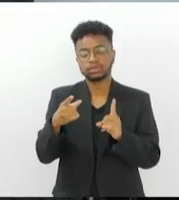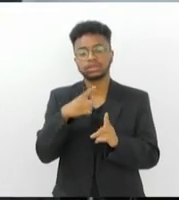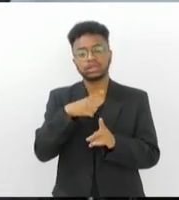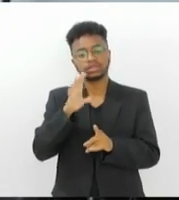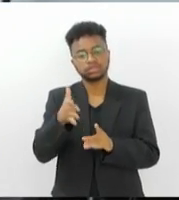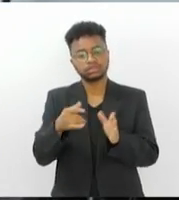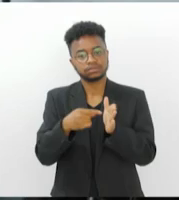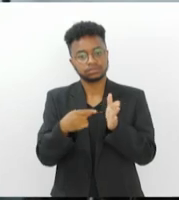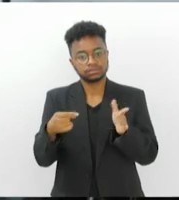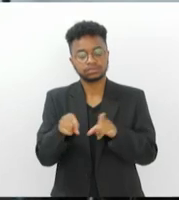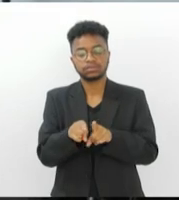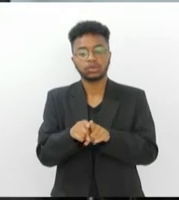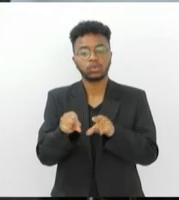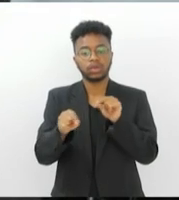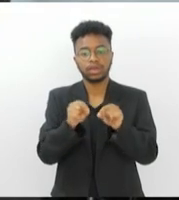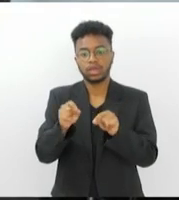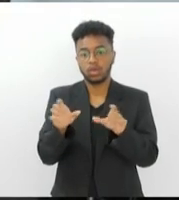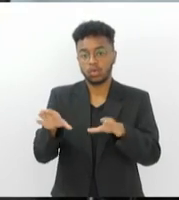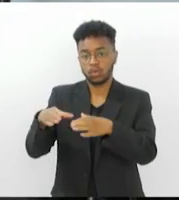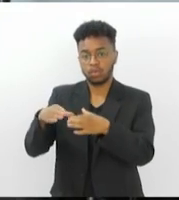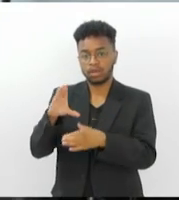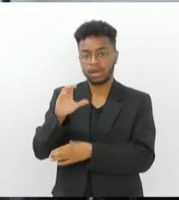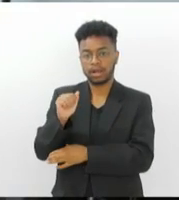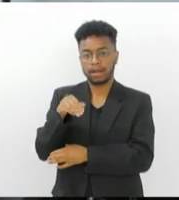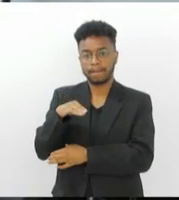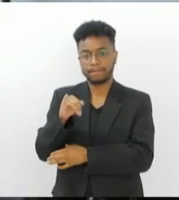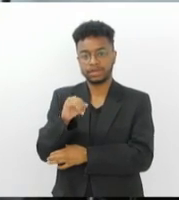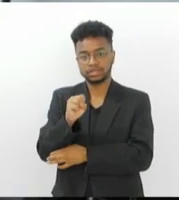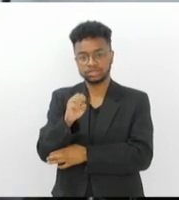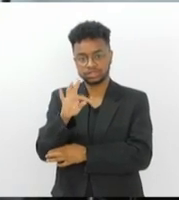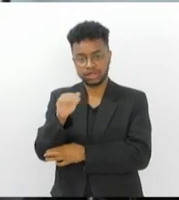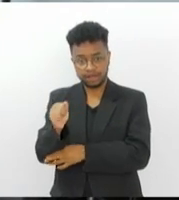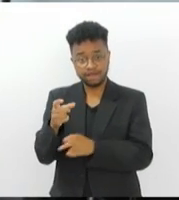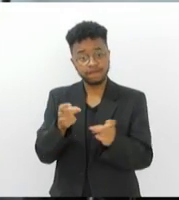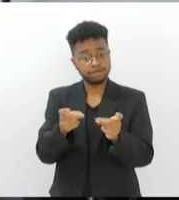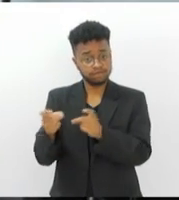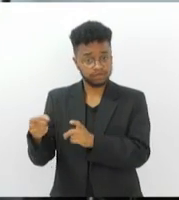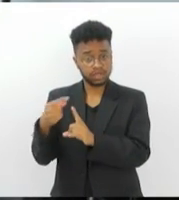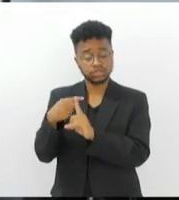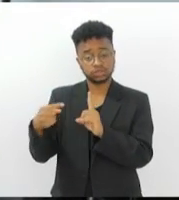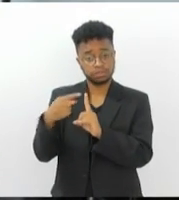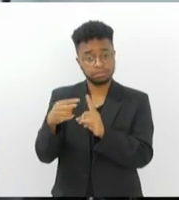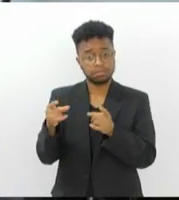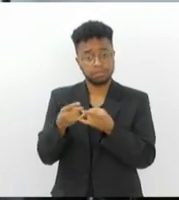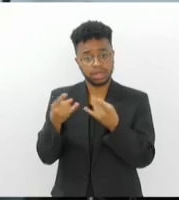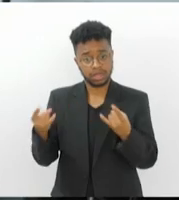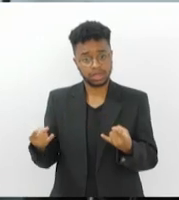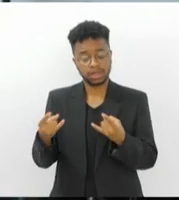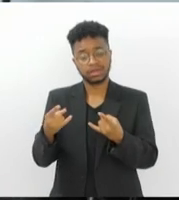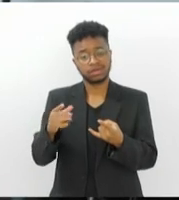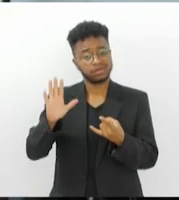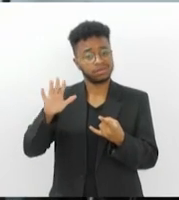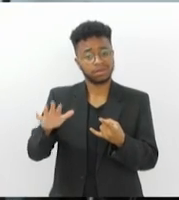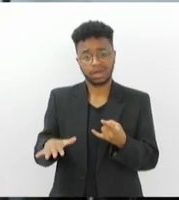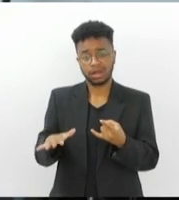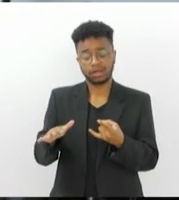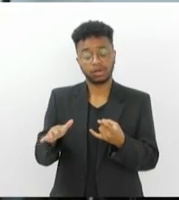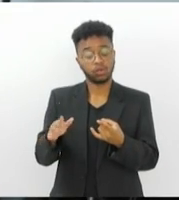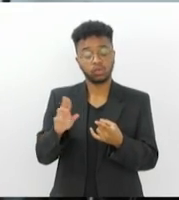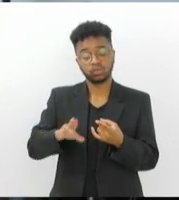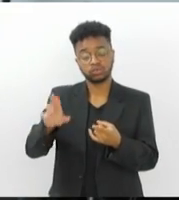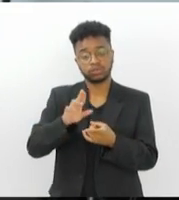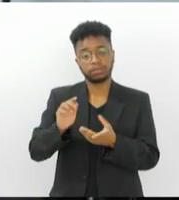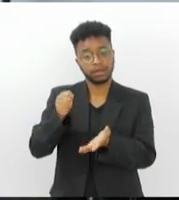denúncia também que na mão dos cambistas estão vendendo meia entrada a preço a preço preço integral o que